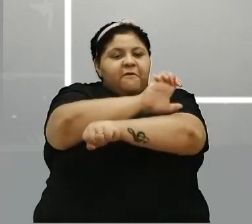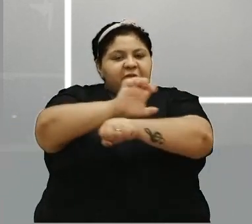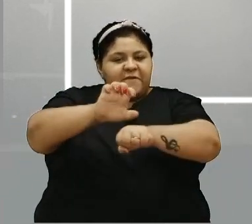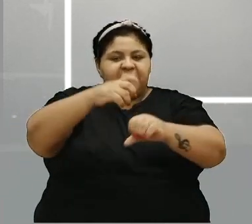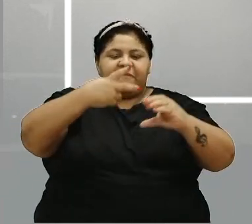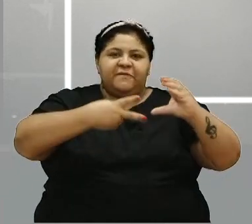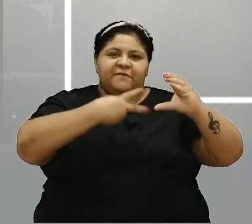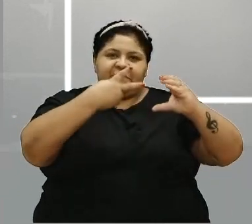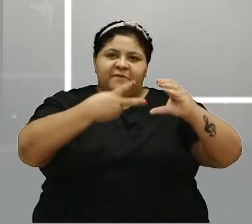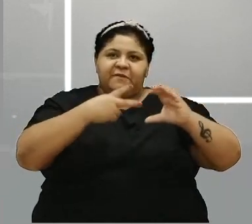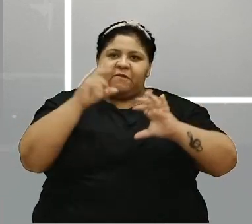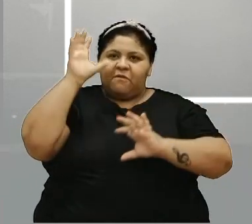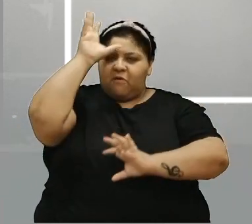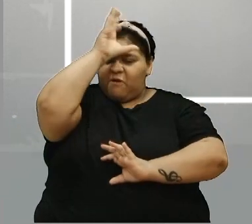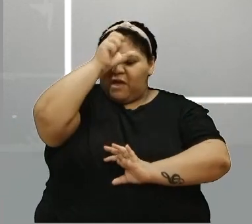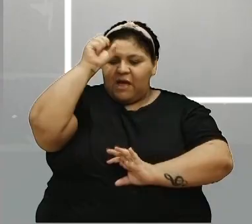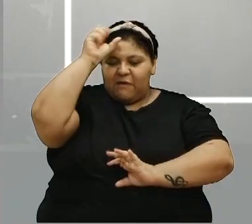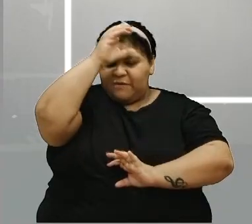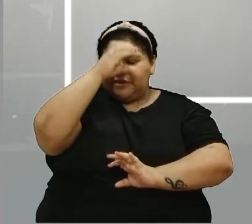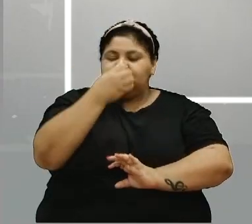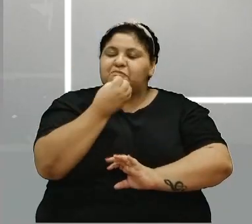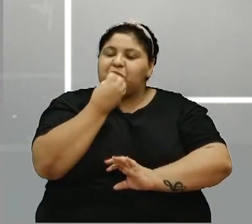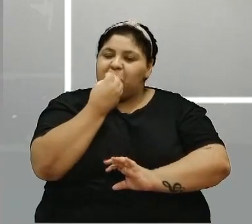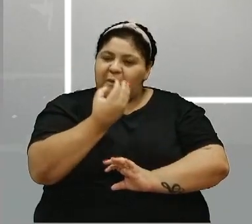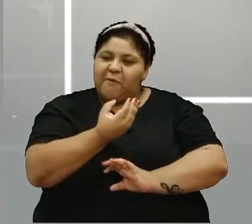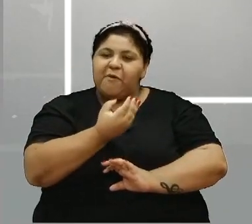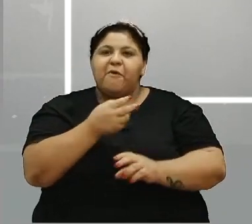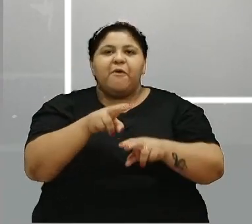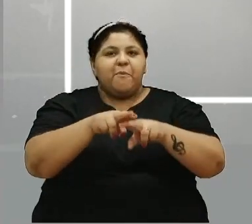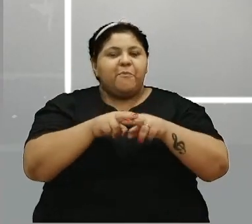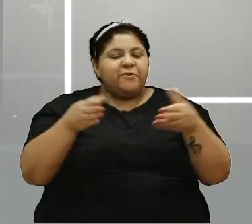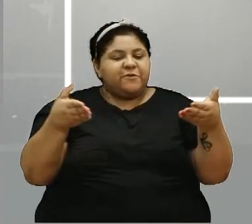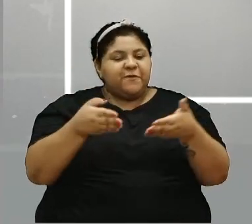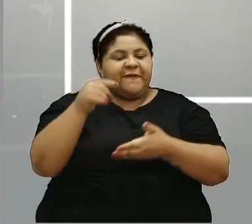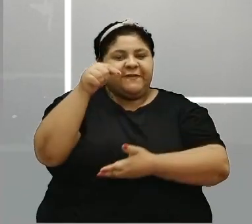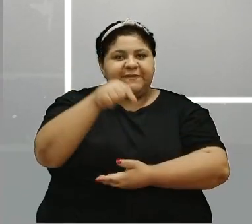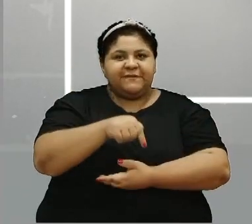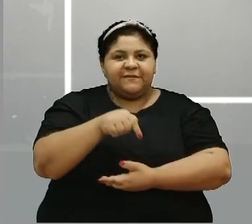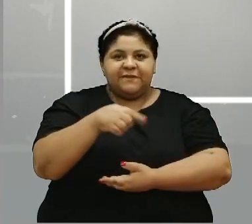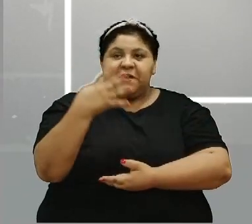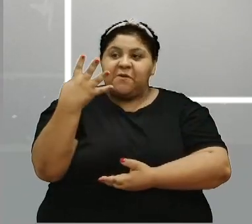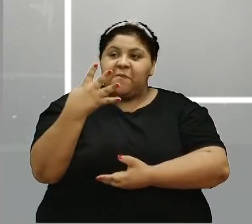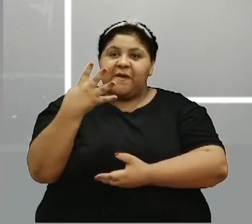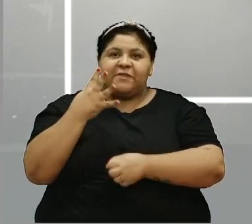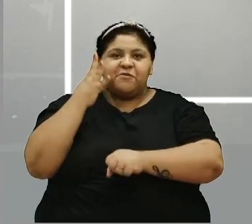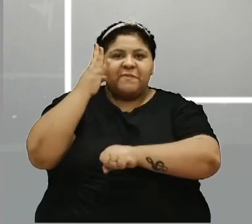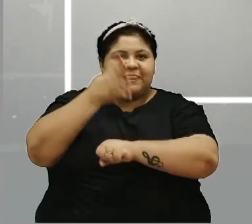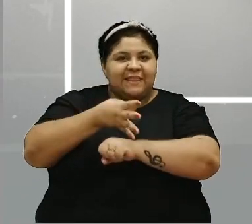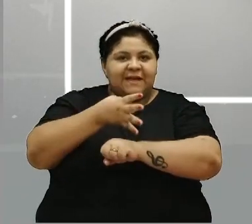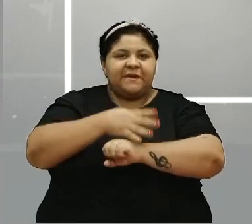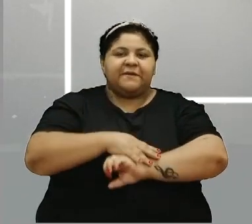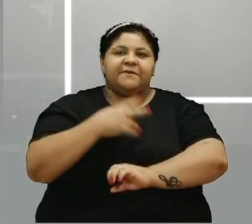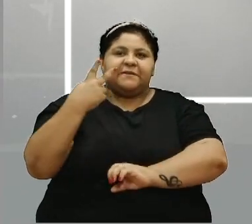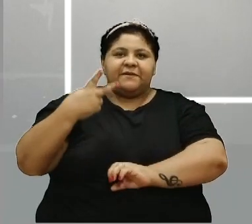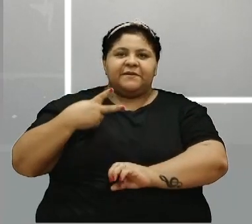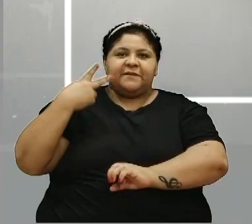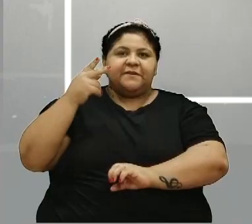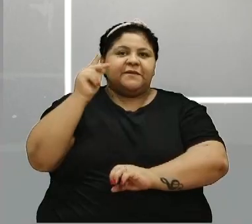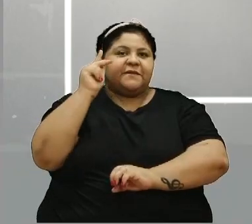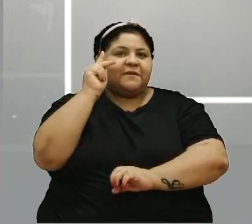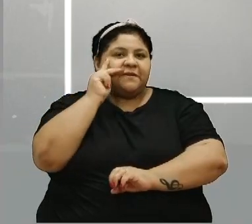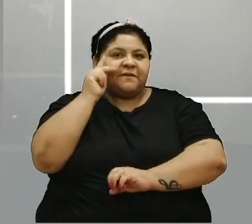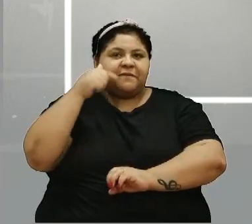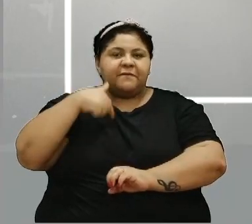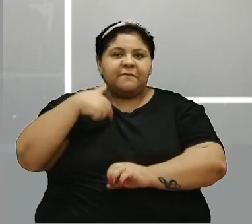Câmara, aprendi coisas boas contigo, por isso que eu estou aqui na Câmara, 4º mandato. O vereador Cláudio Libardi foi